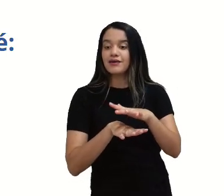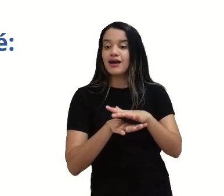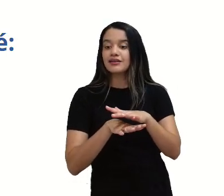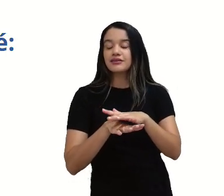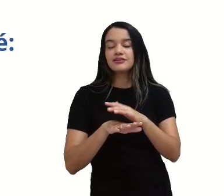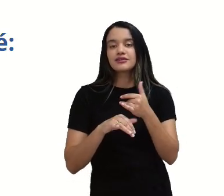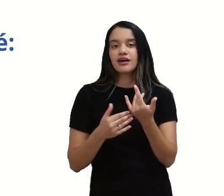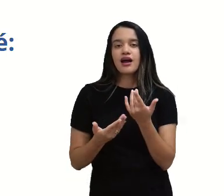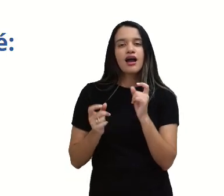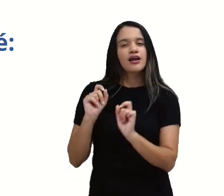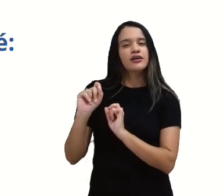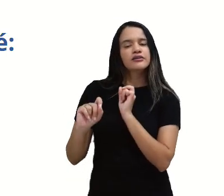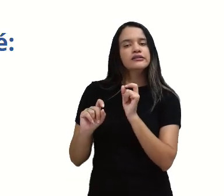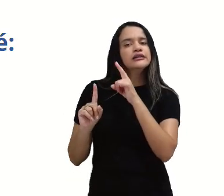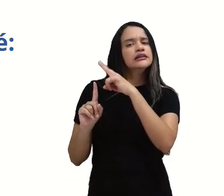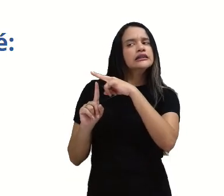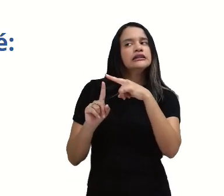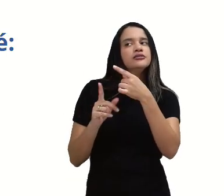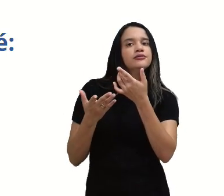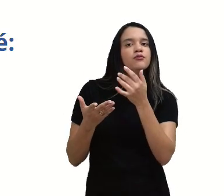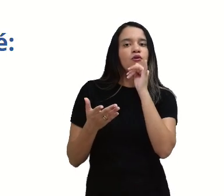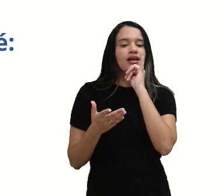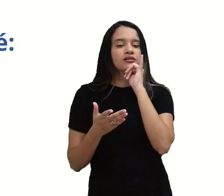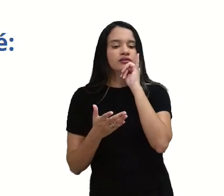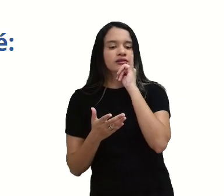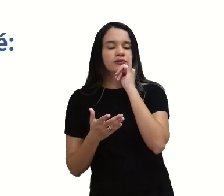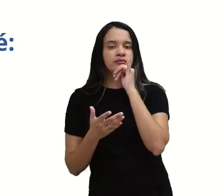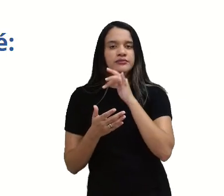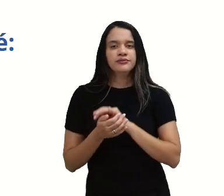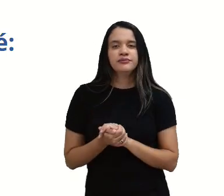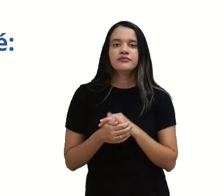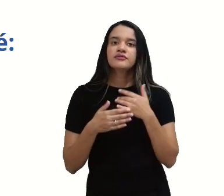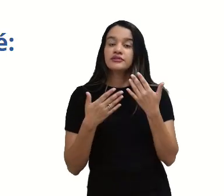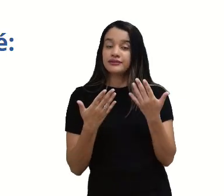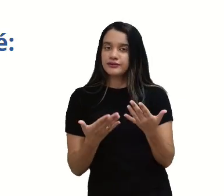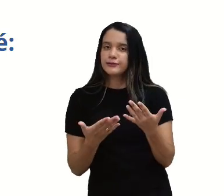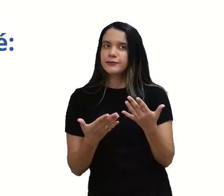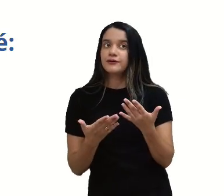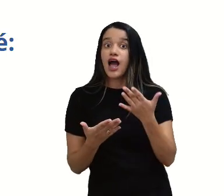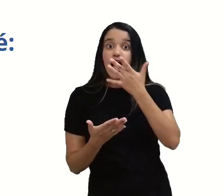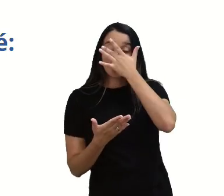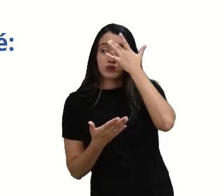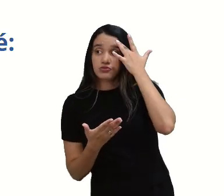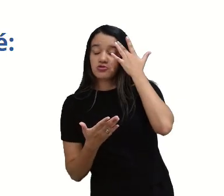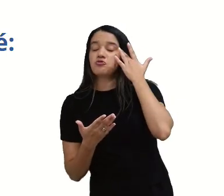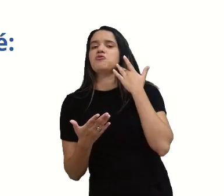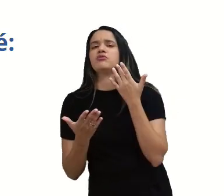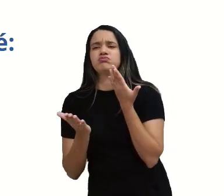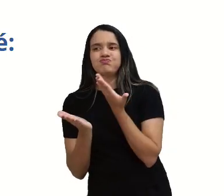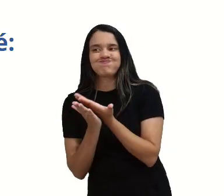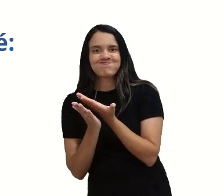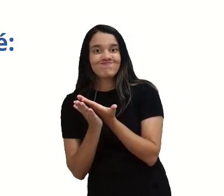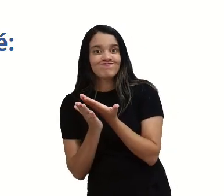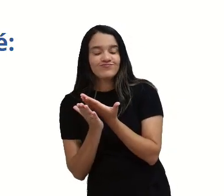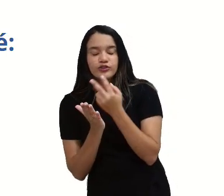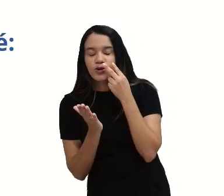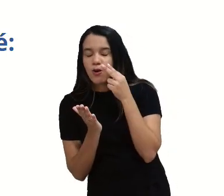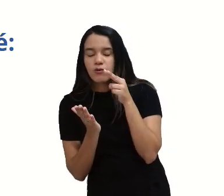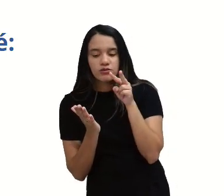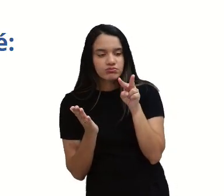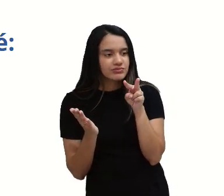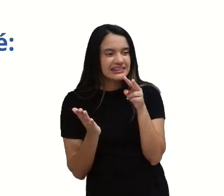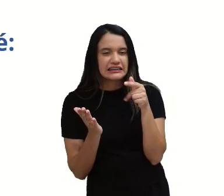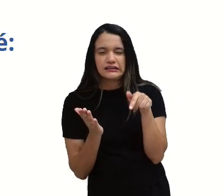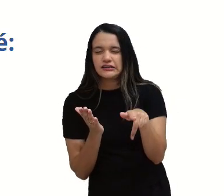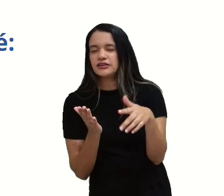é aquele tipo de questão que a gente costuma dizer o seguinte: para quem não está estudando, olhou e diz assim, é muito difícil